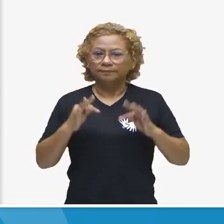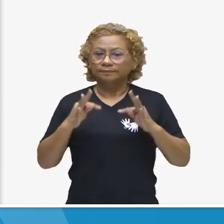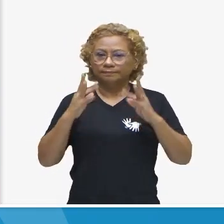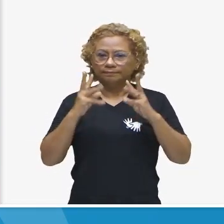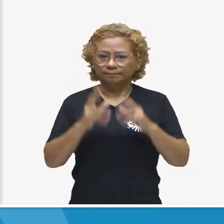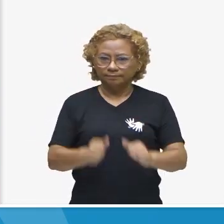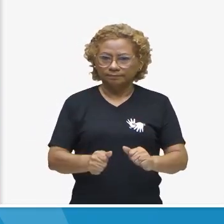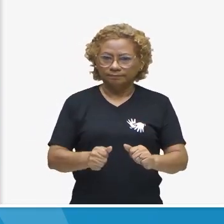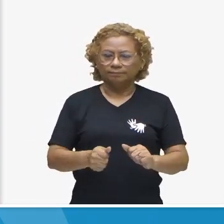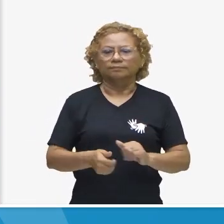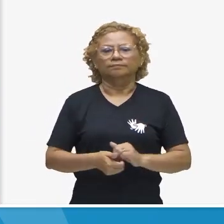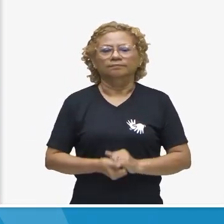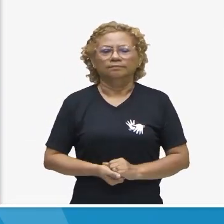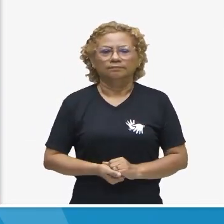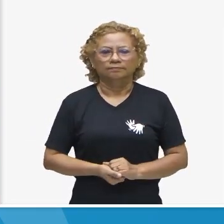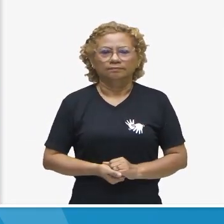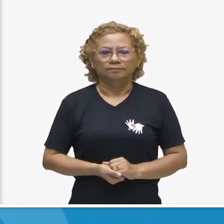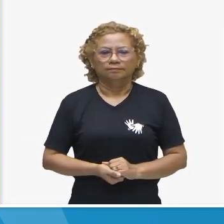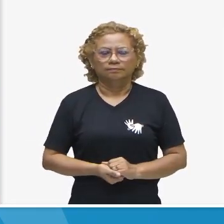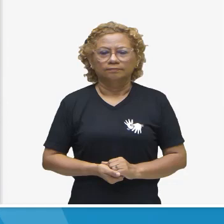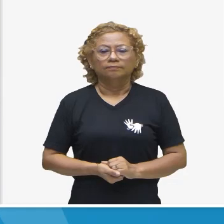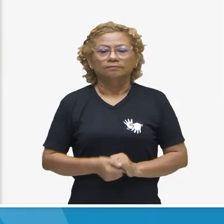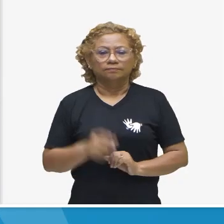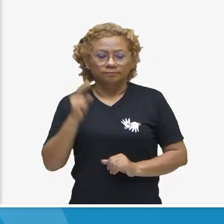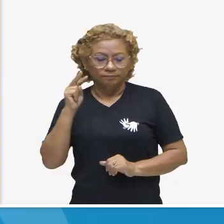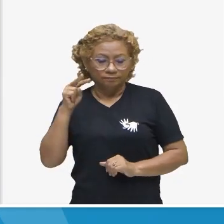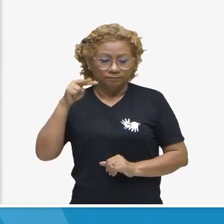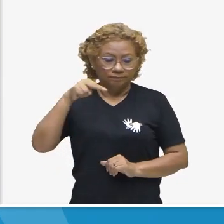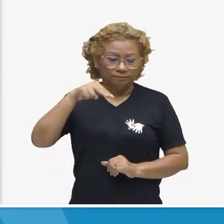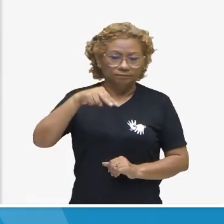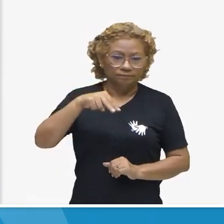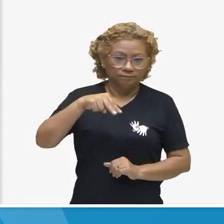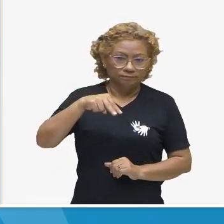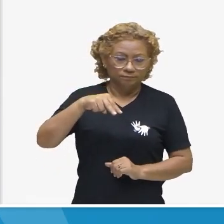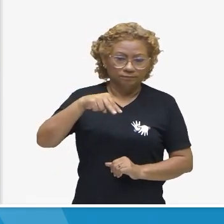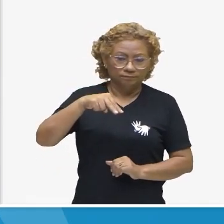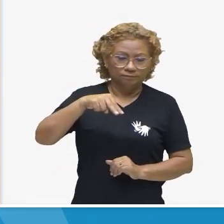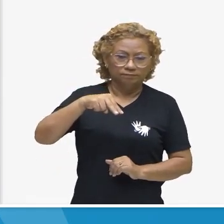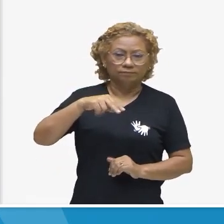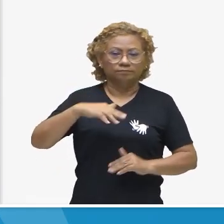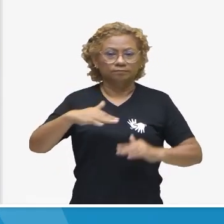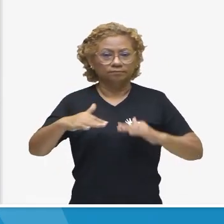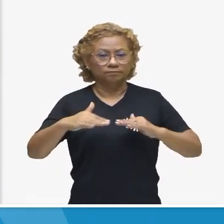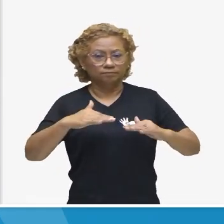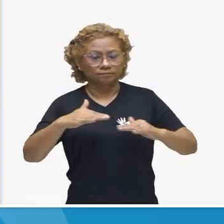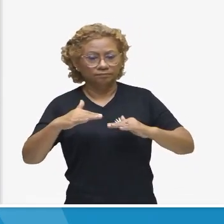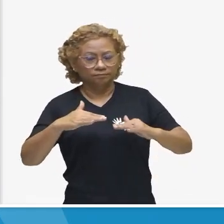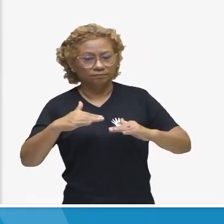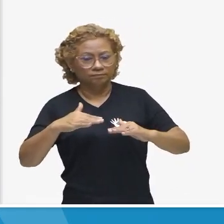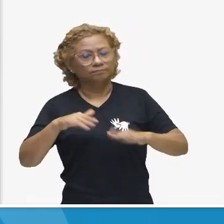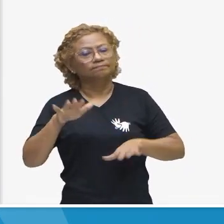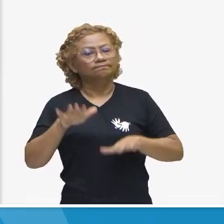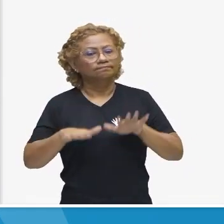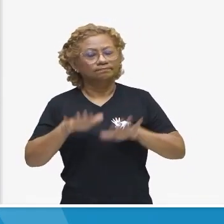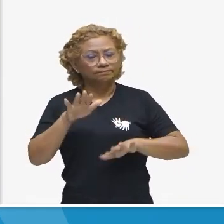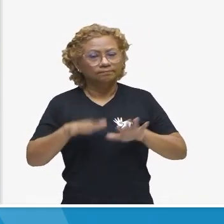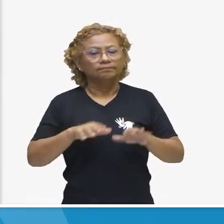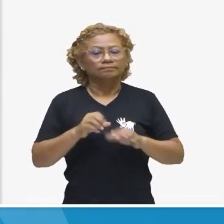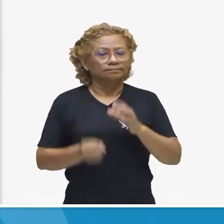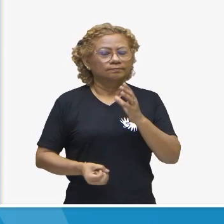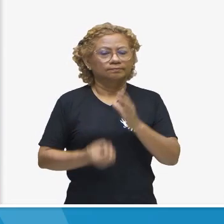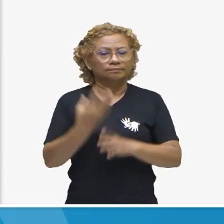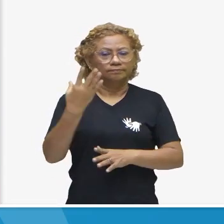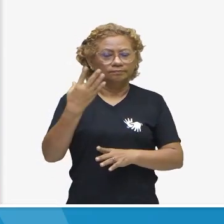que faz um ângulo de 90 graus em relação ao plano. Então, formou um ângulo de